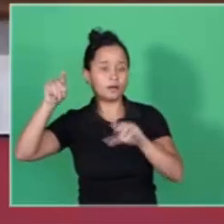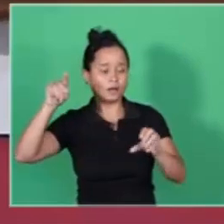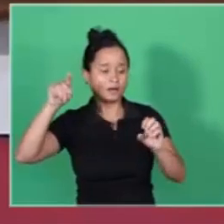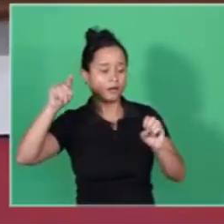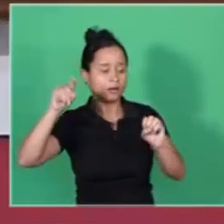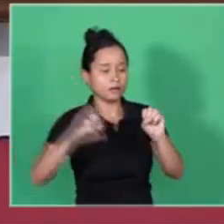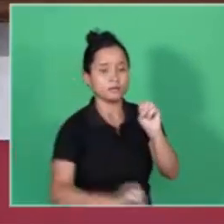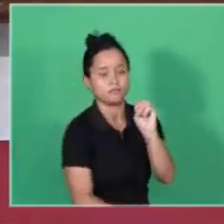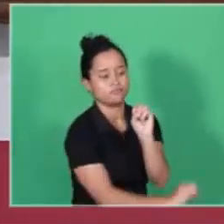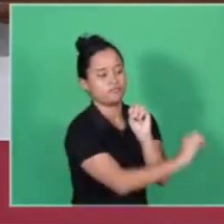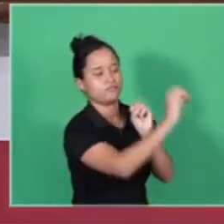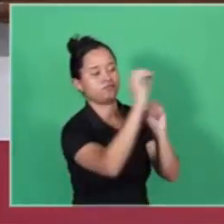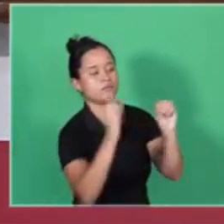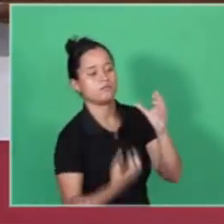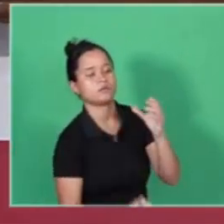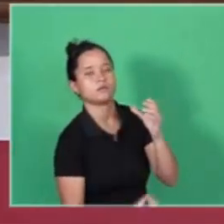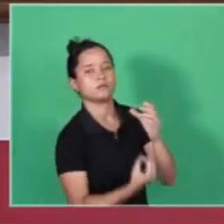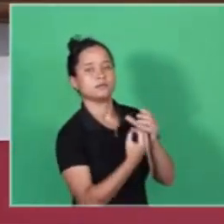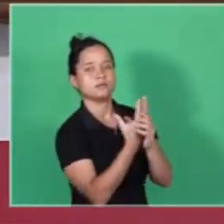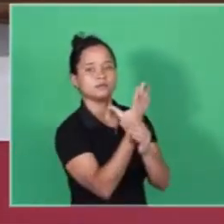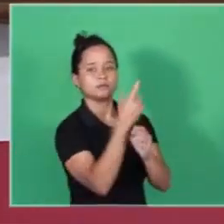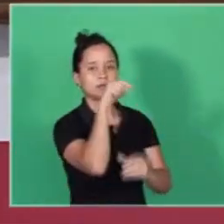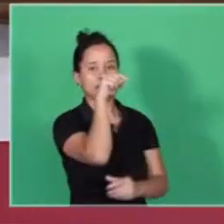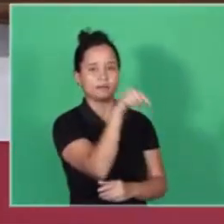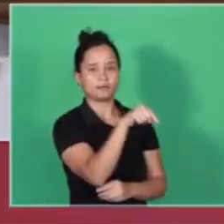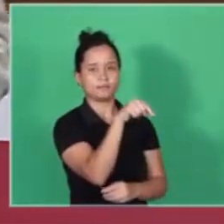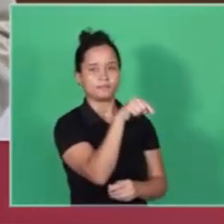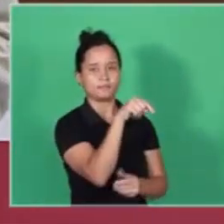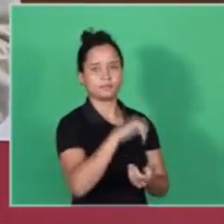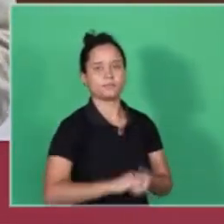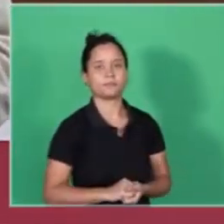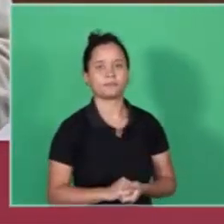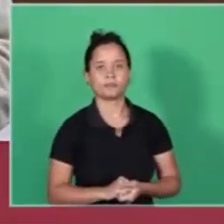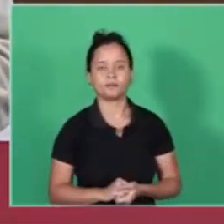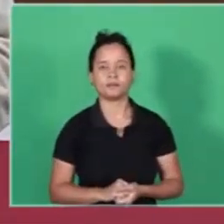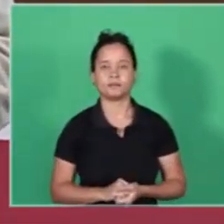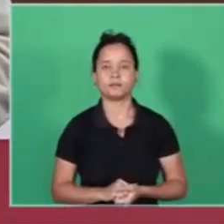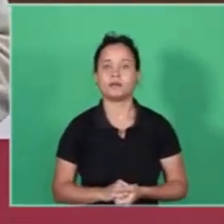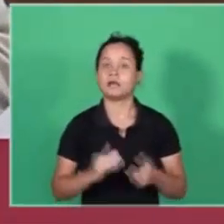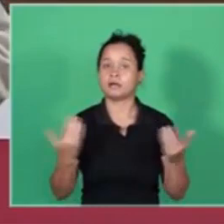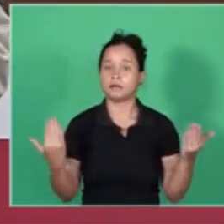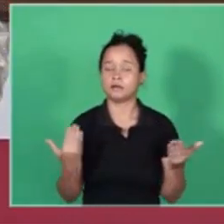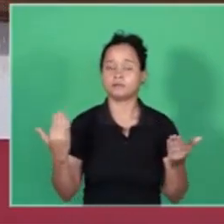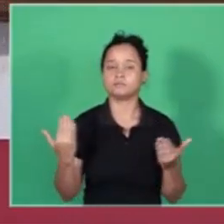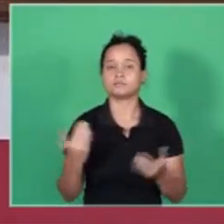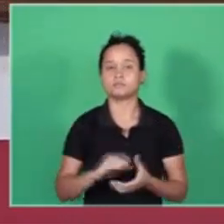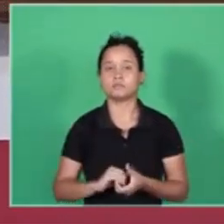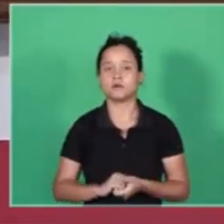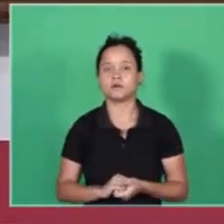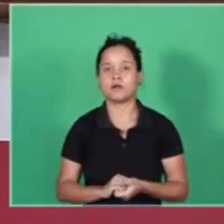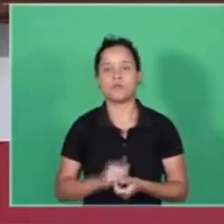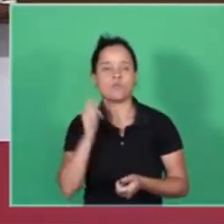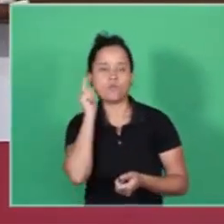sobre isso, porque os irmãos estão acostumados a ver aqui. Vamos aqui, ver se a gente vai conseguir fechar.